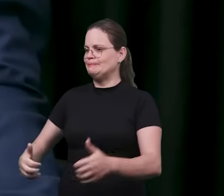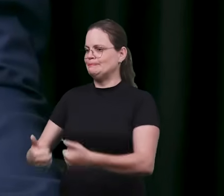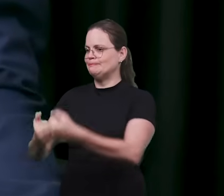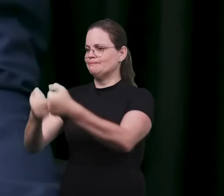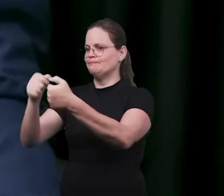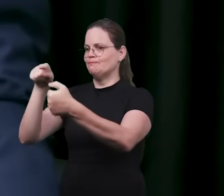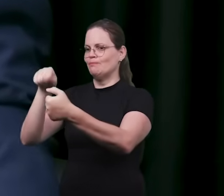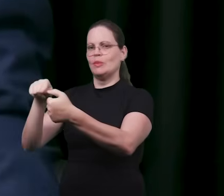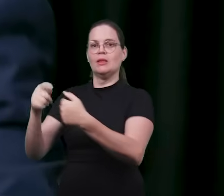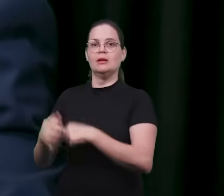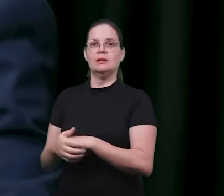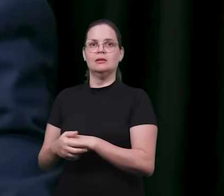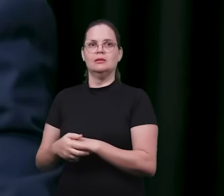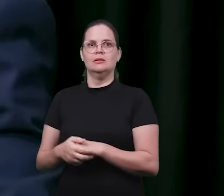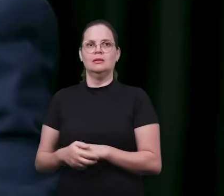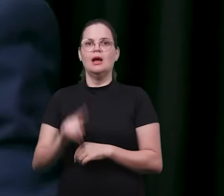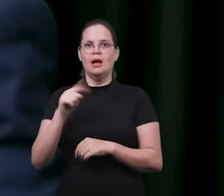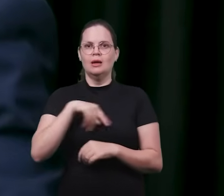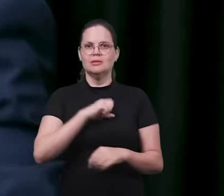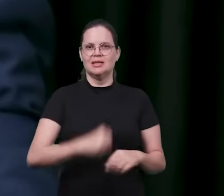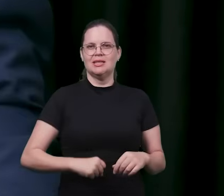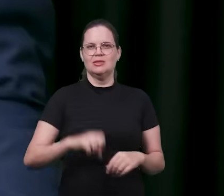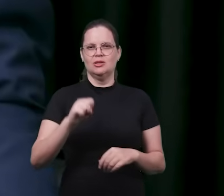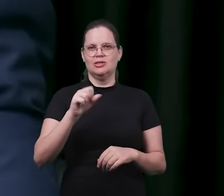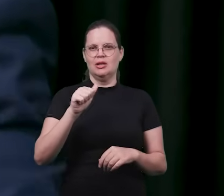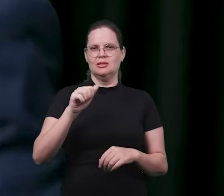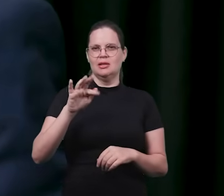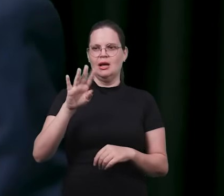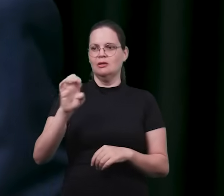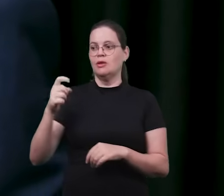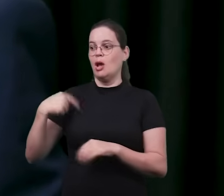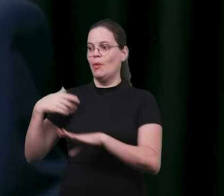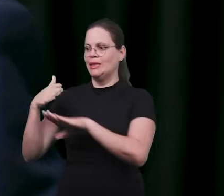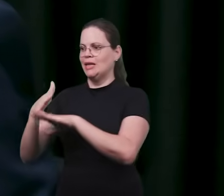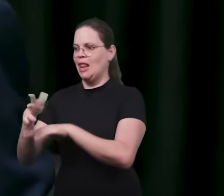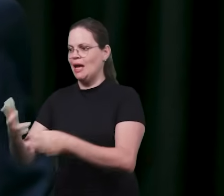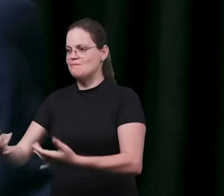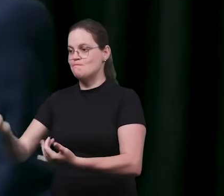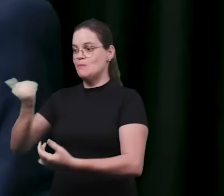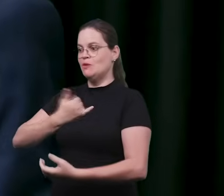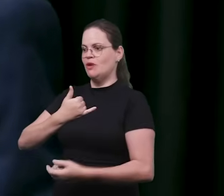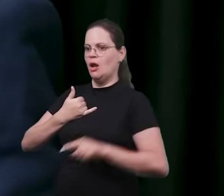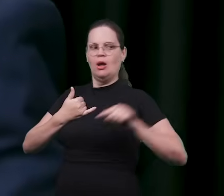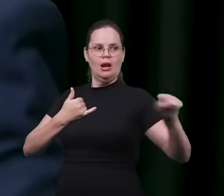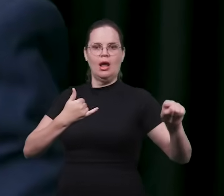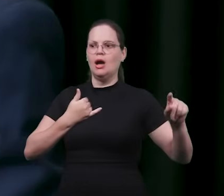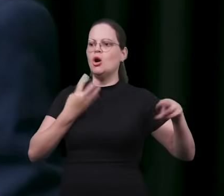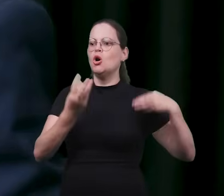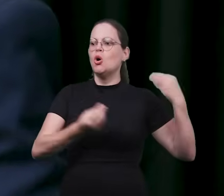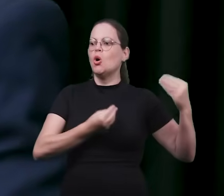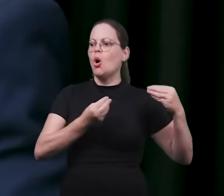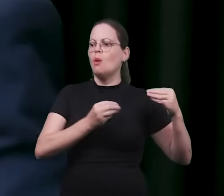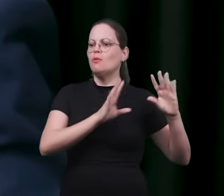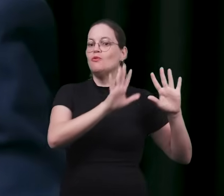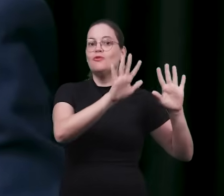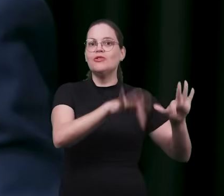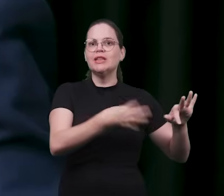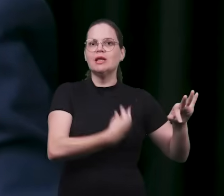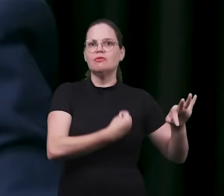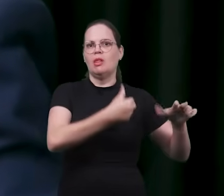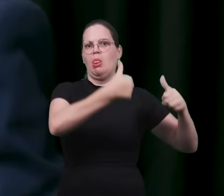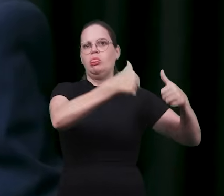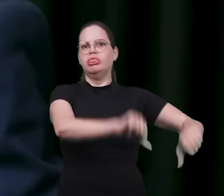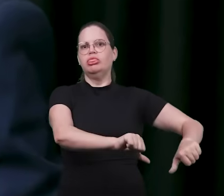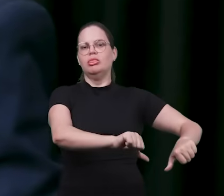no santuário de Deus. Então, e vi o fim dos dias deles. Então, quando o homem, quando ele entra, quando ele está